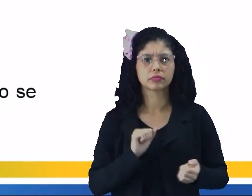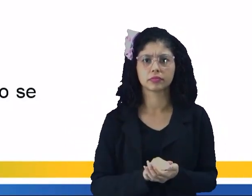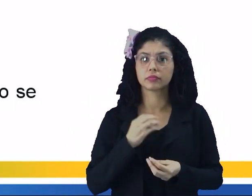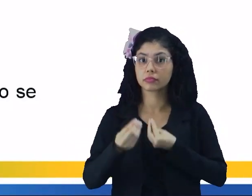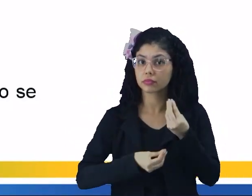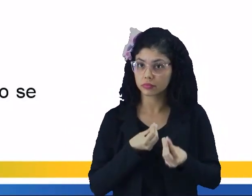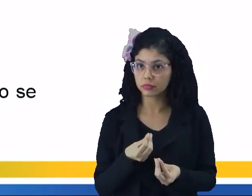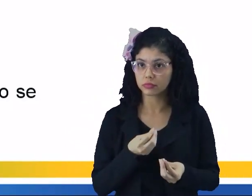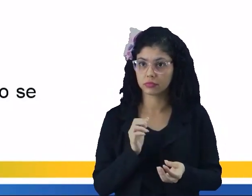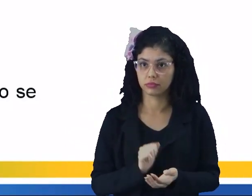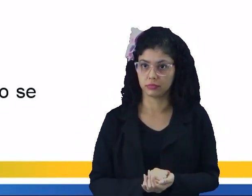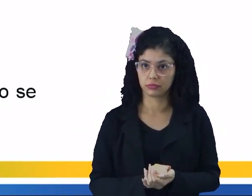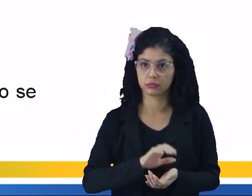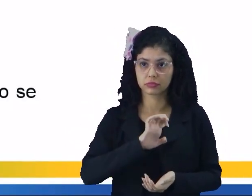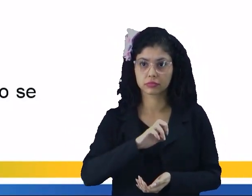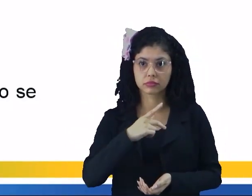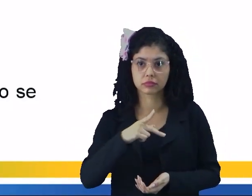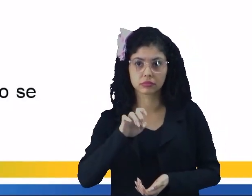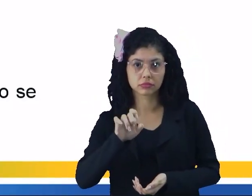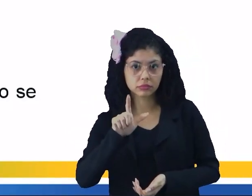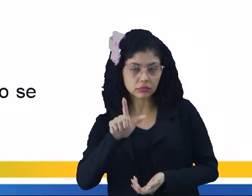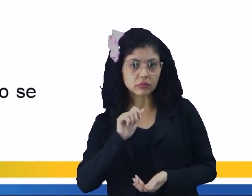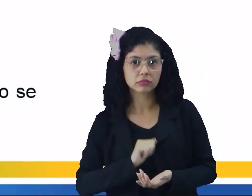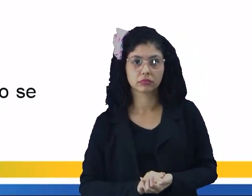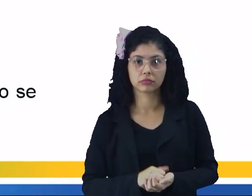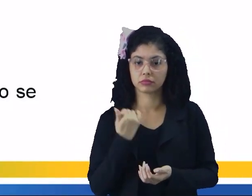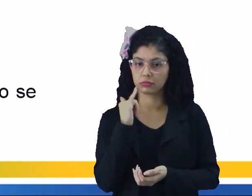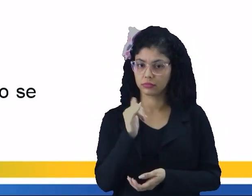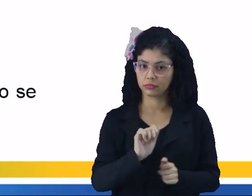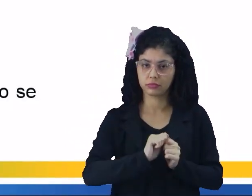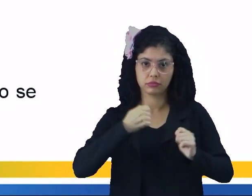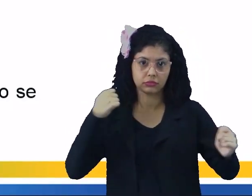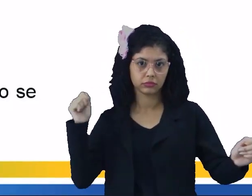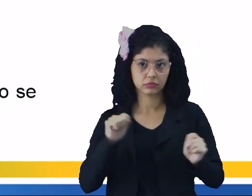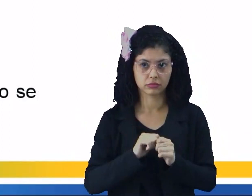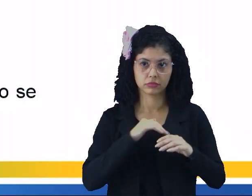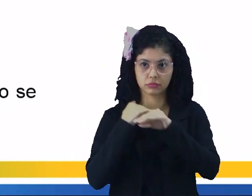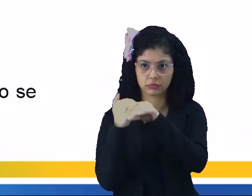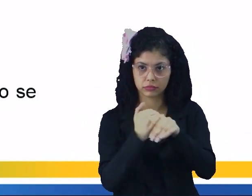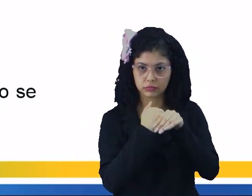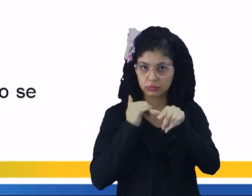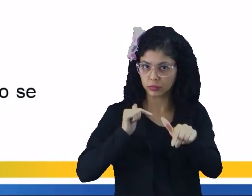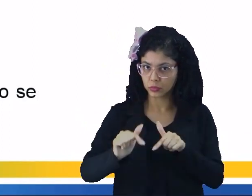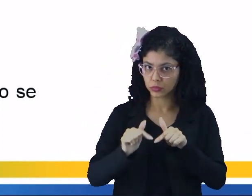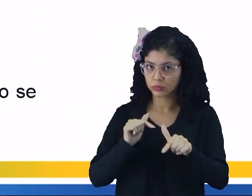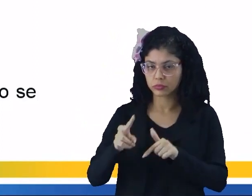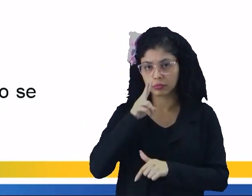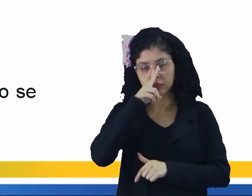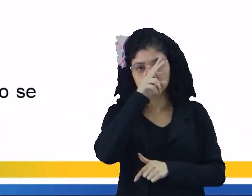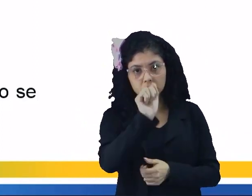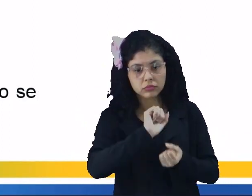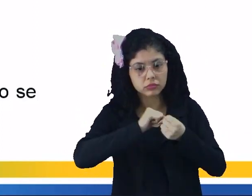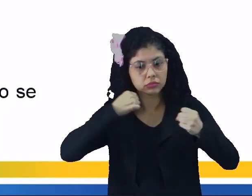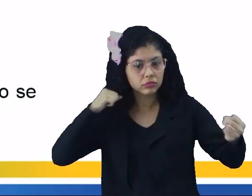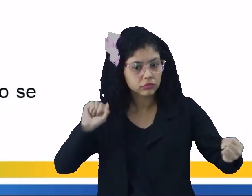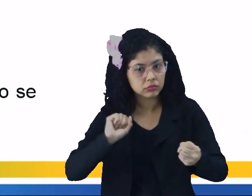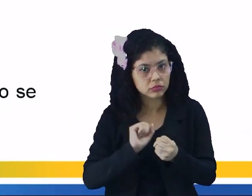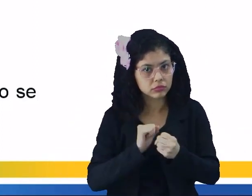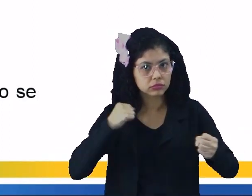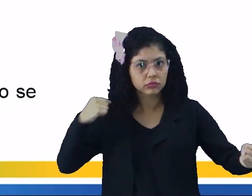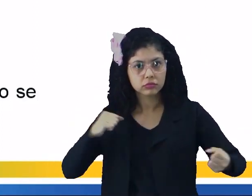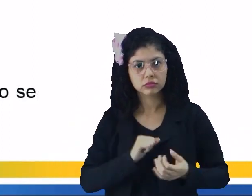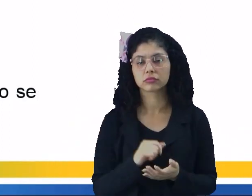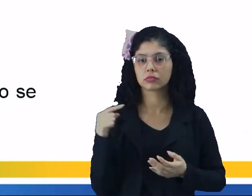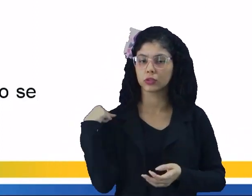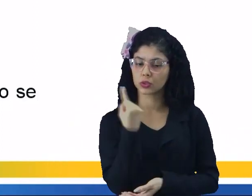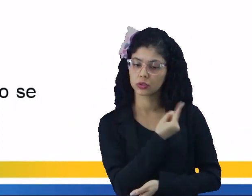ó, EPEL, que é a energia potencial elástica, igual ao trabalho da força elástica. E